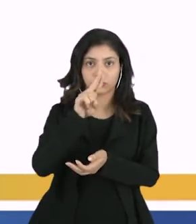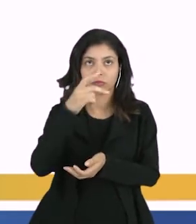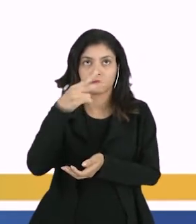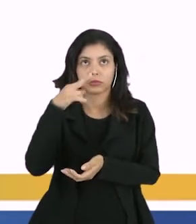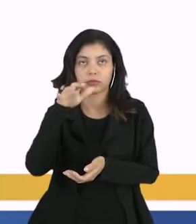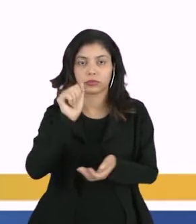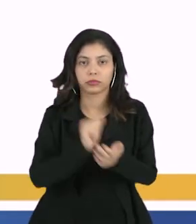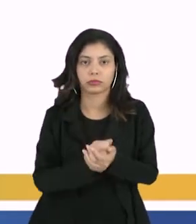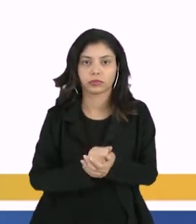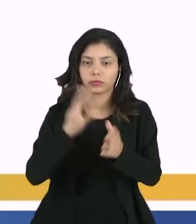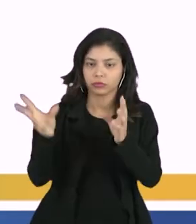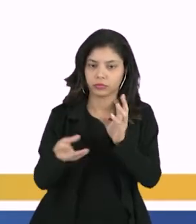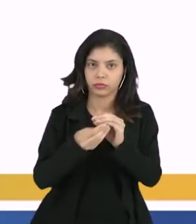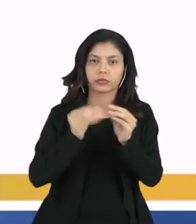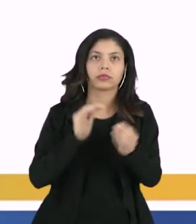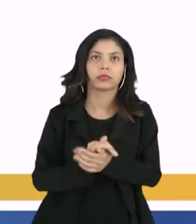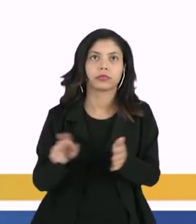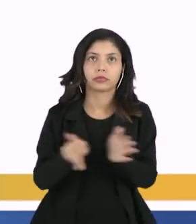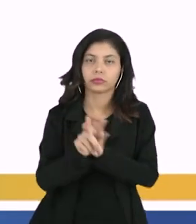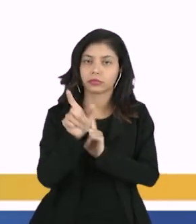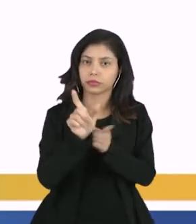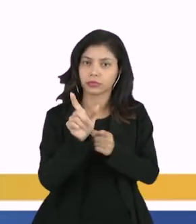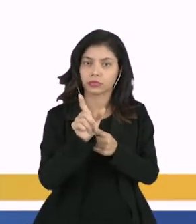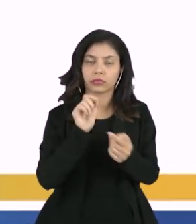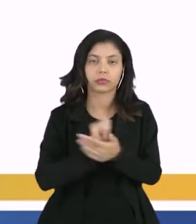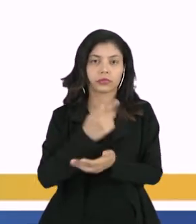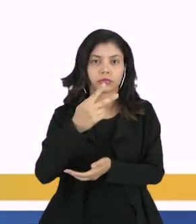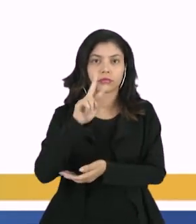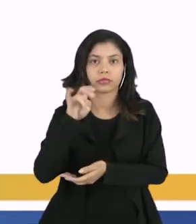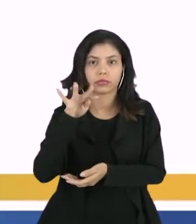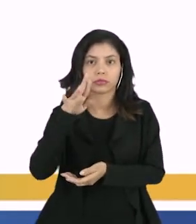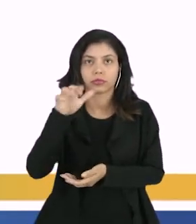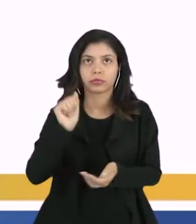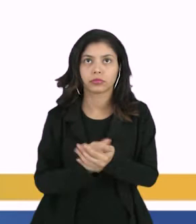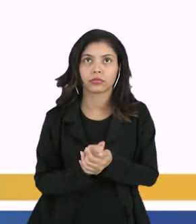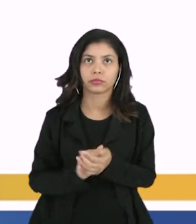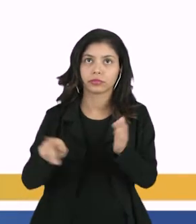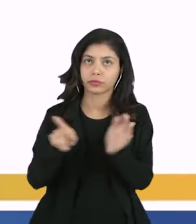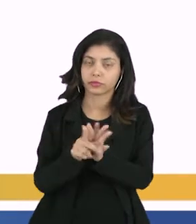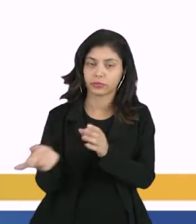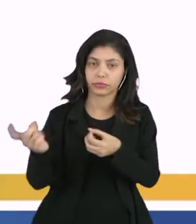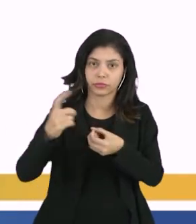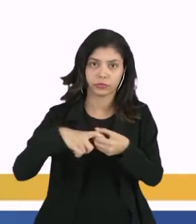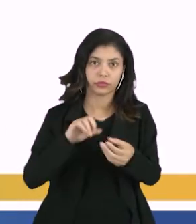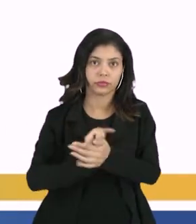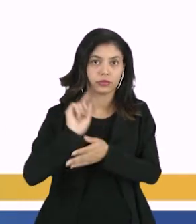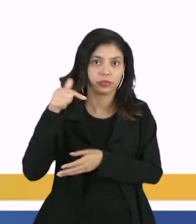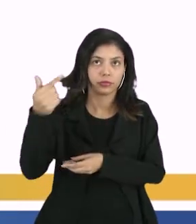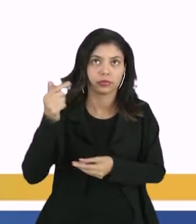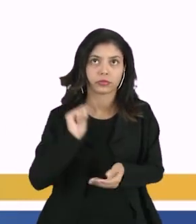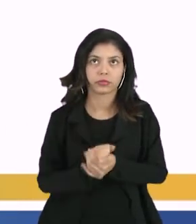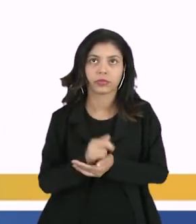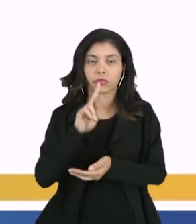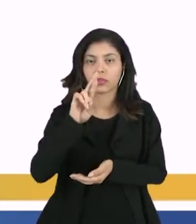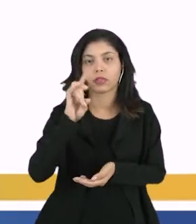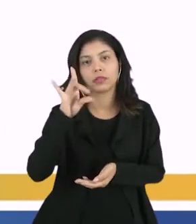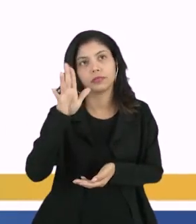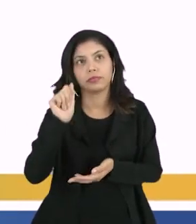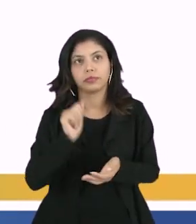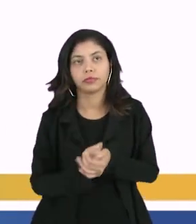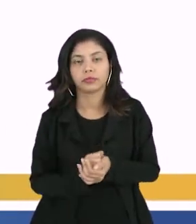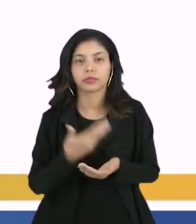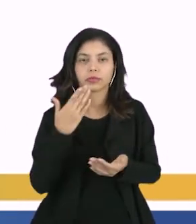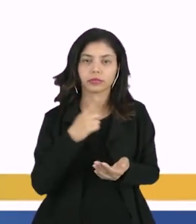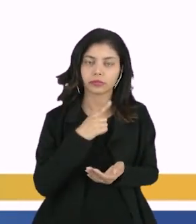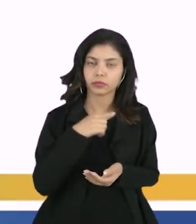sufixação. Inclusão de sufixo à palavra primitiva. No caso do sufixo é o que vem depois do radical.